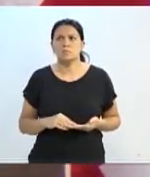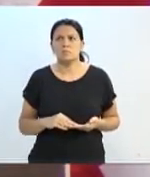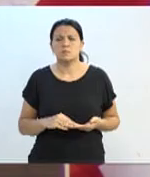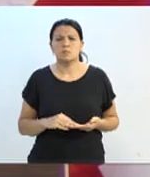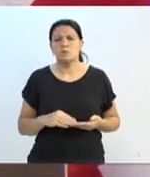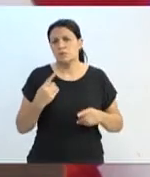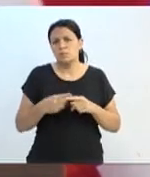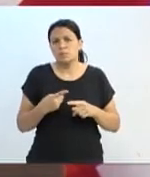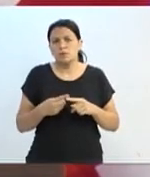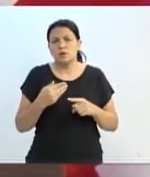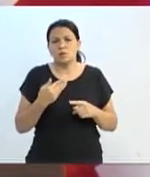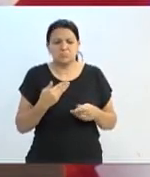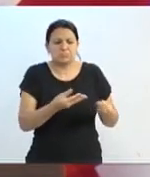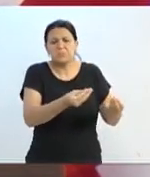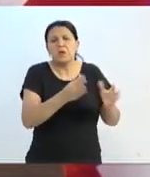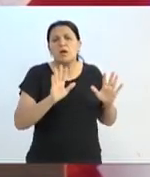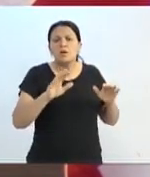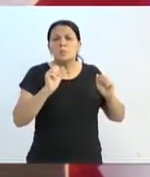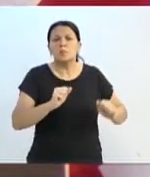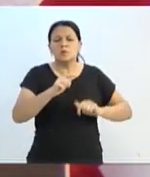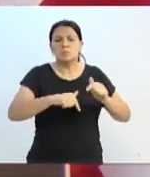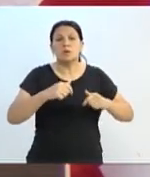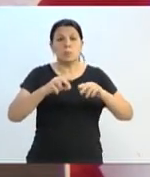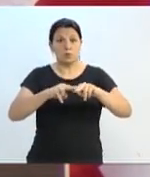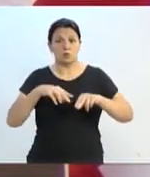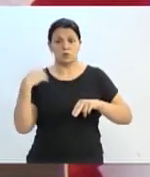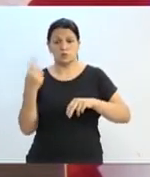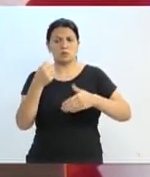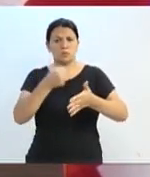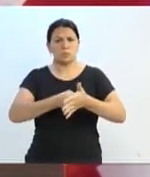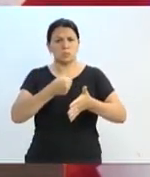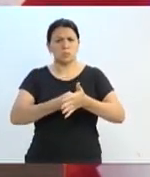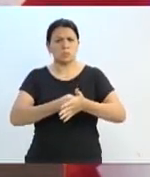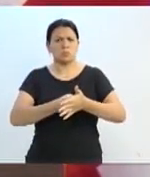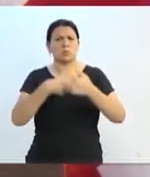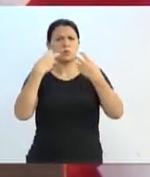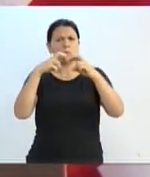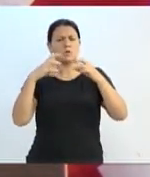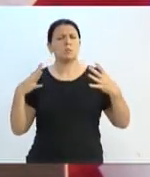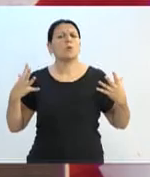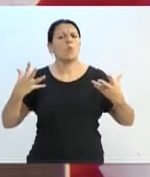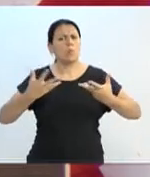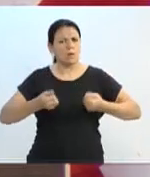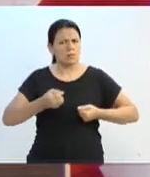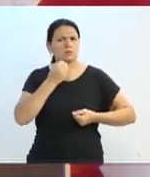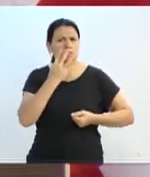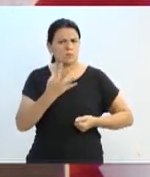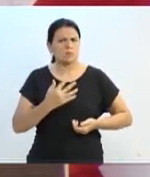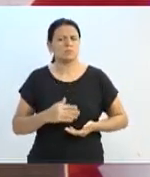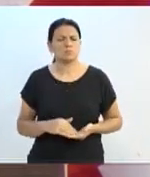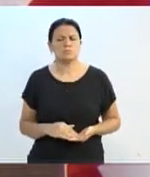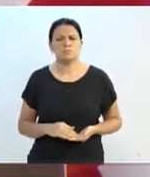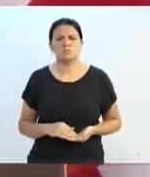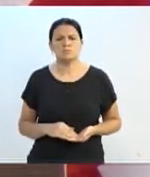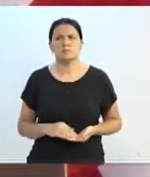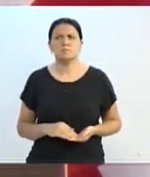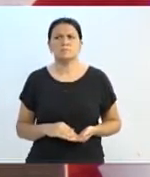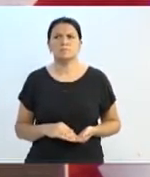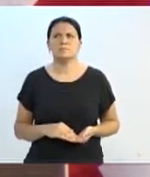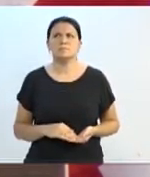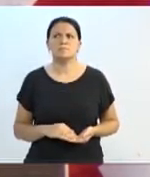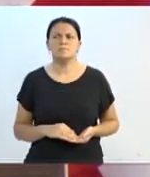concedida a concessão para eles trabalhar. Então, nós temos que cobrar para que tenha um transporte público de qualidade para nós. Bom,